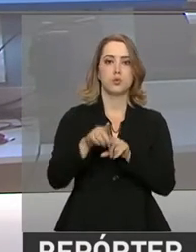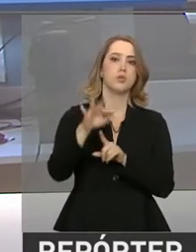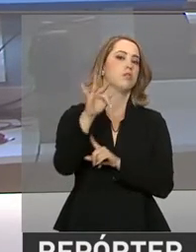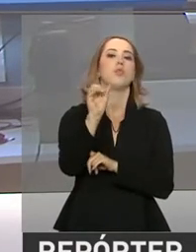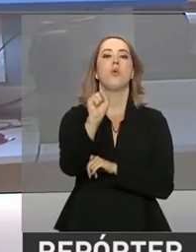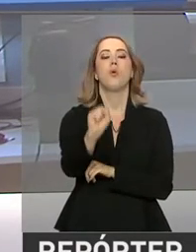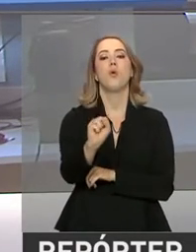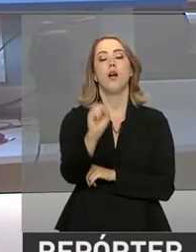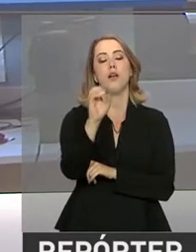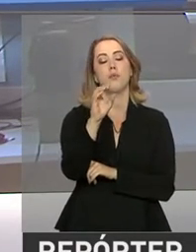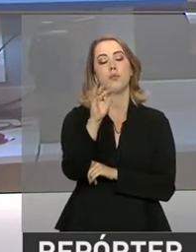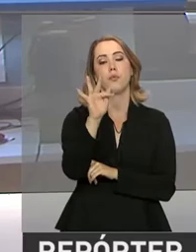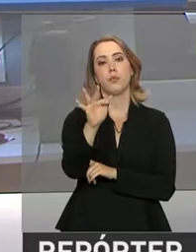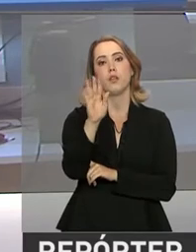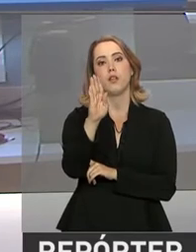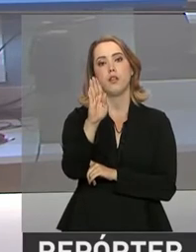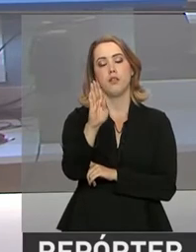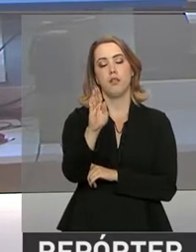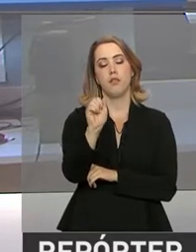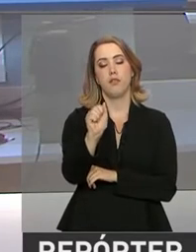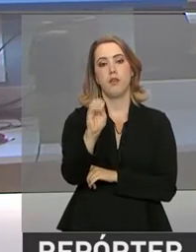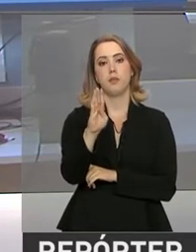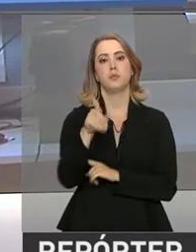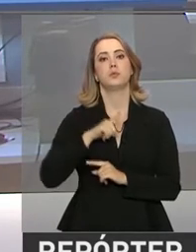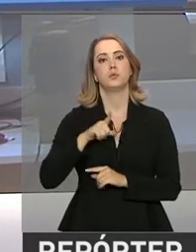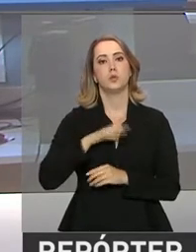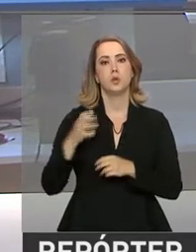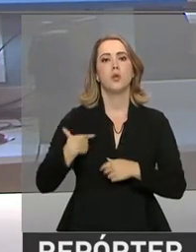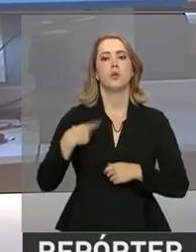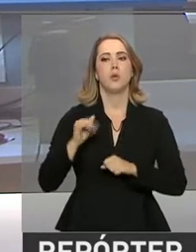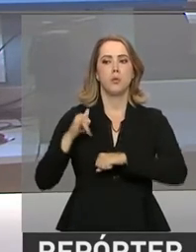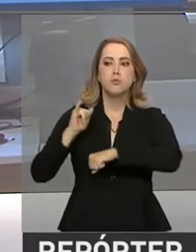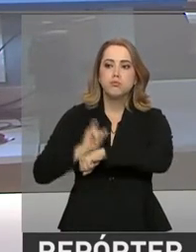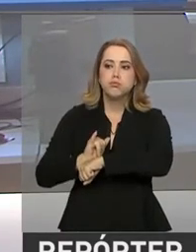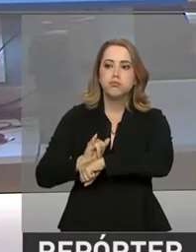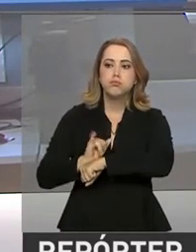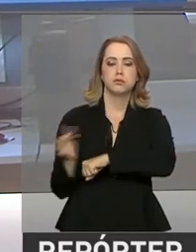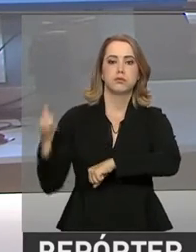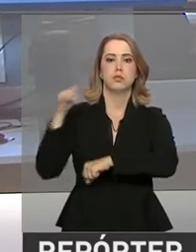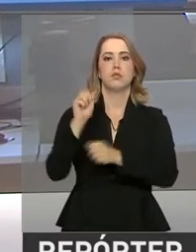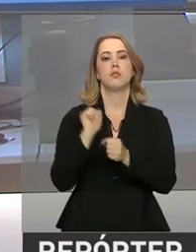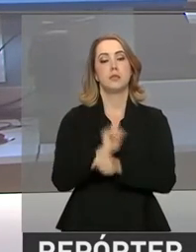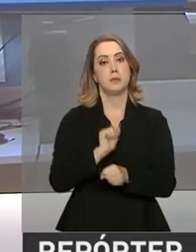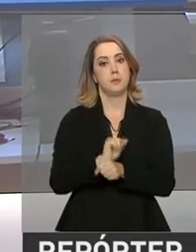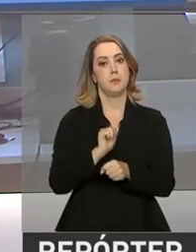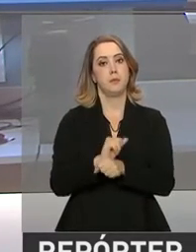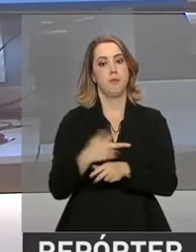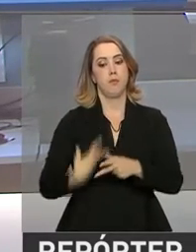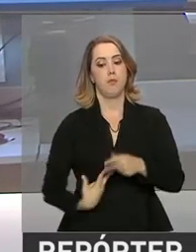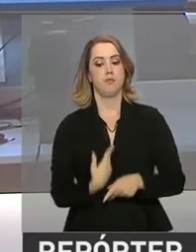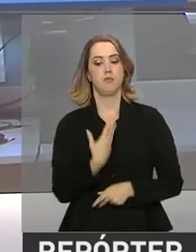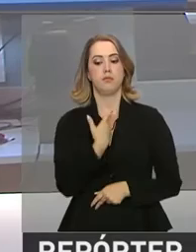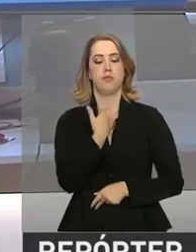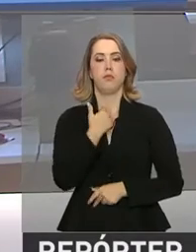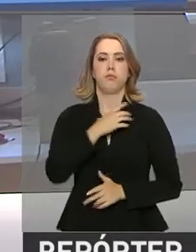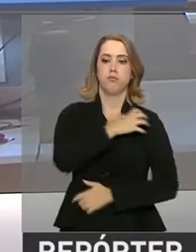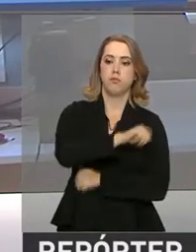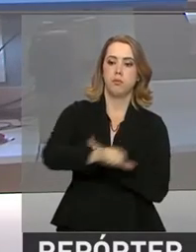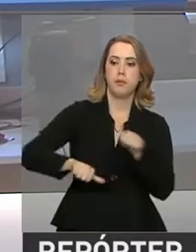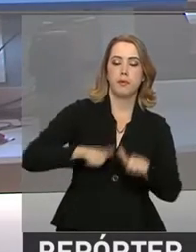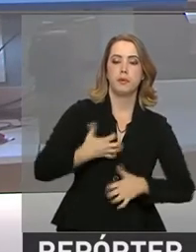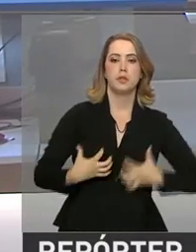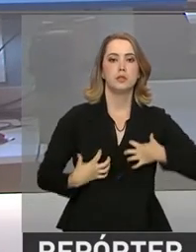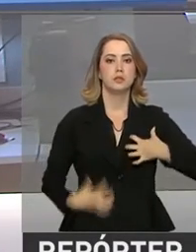à disposição para qualquer chamado de transporte de órgãos ou de pacientes que aguardam transplantes no Sistema Único de Saúde os órgãos